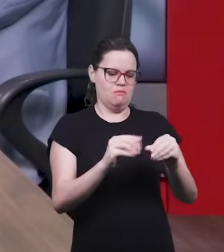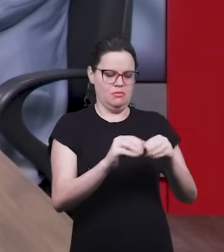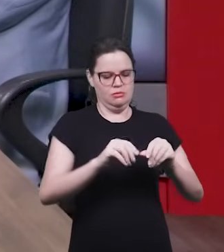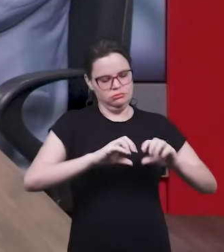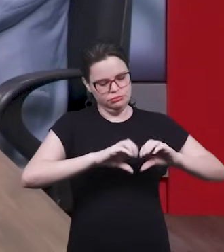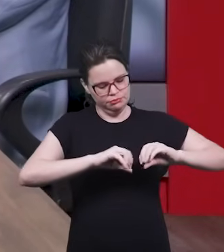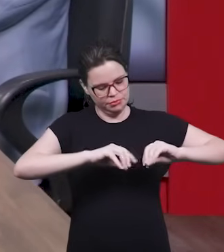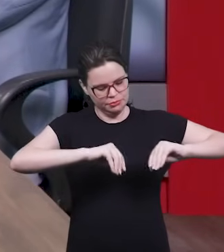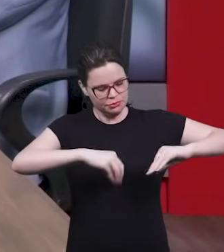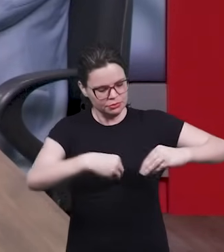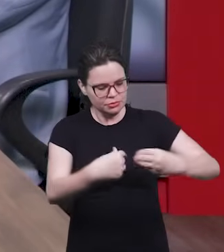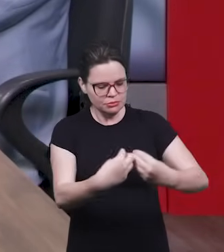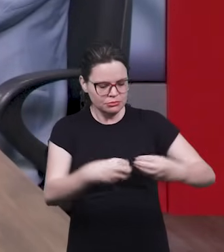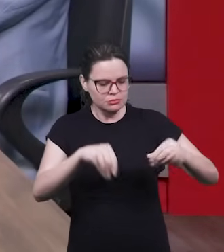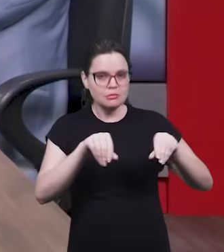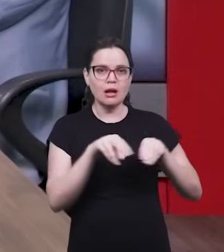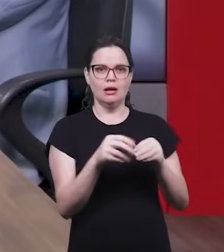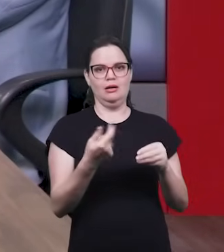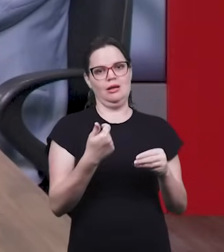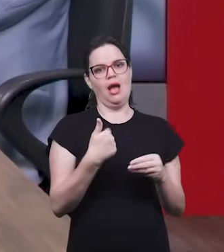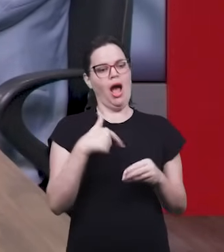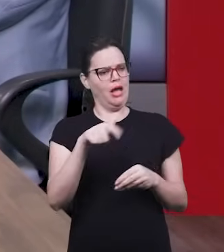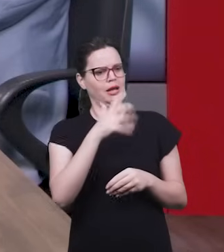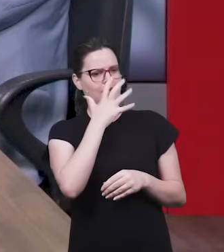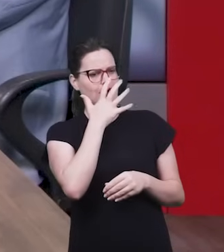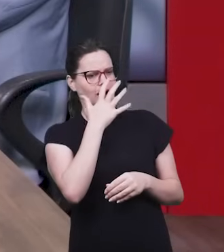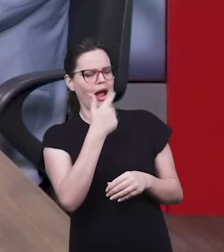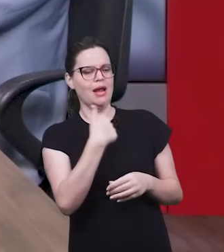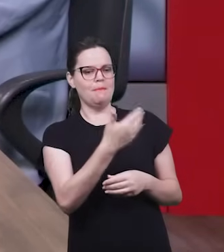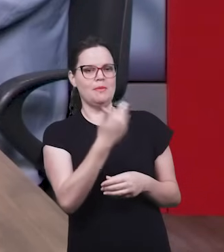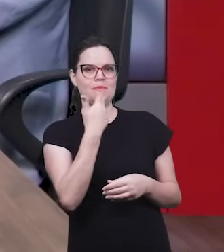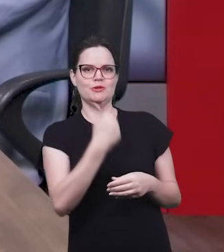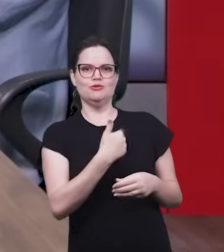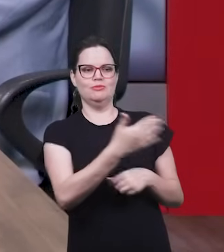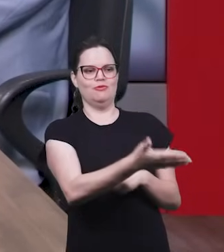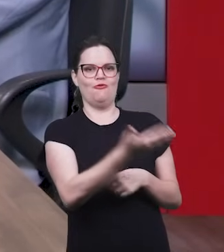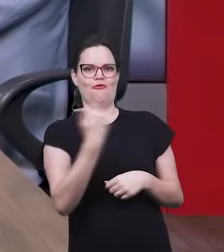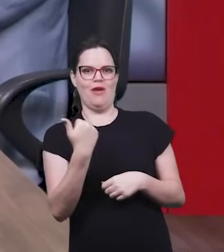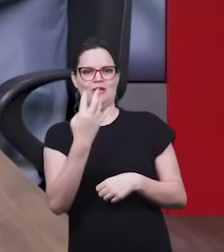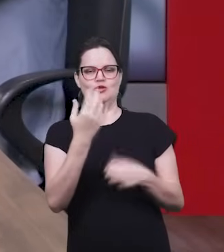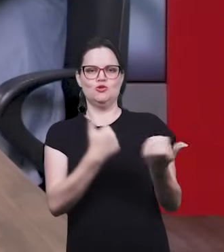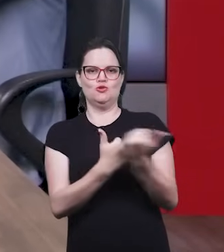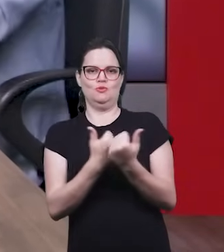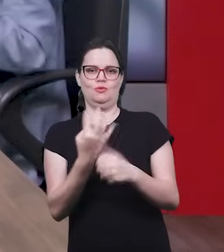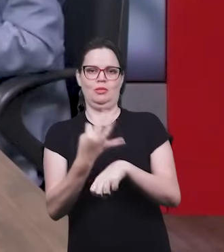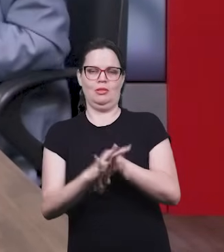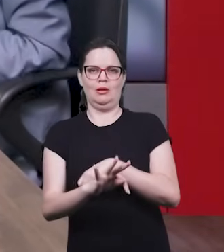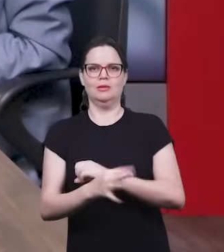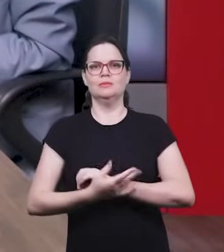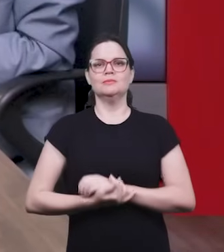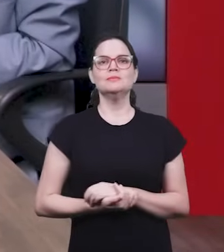difícil. Mas eu sei que foi aí e tal. Vim para cá. Ah, sim,